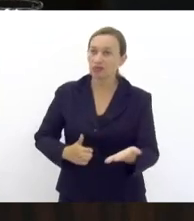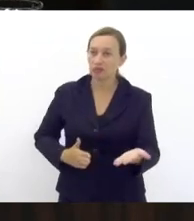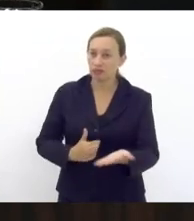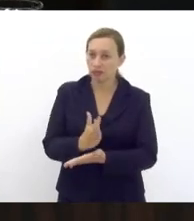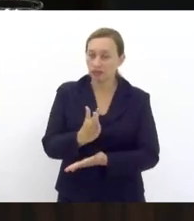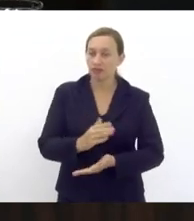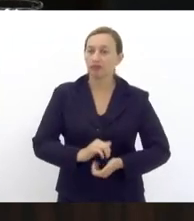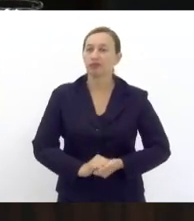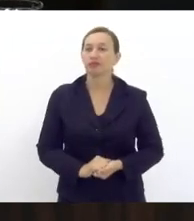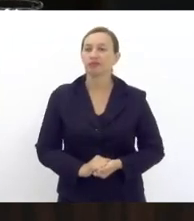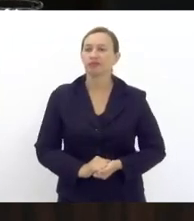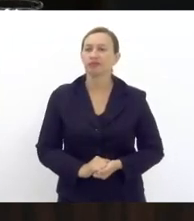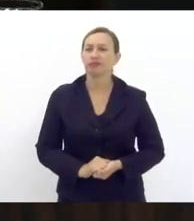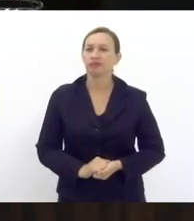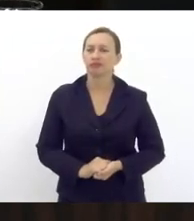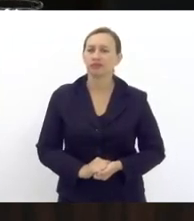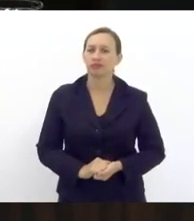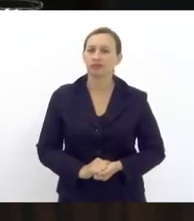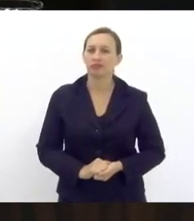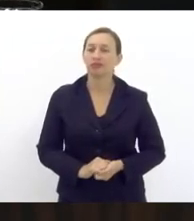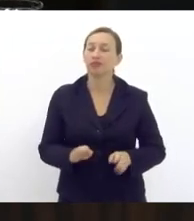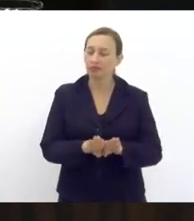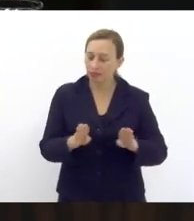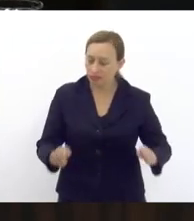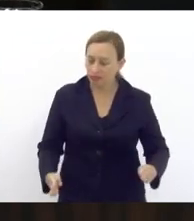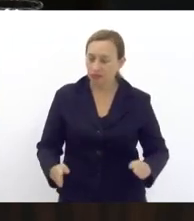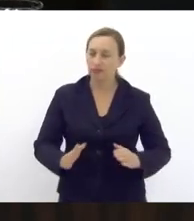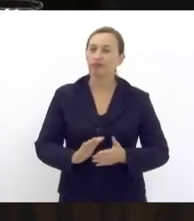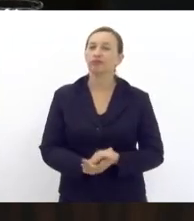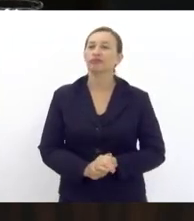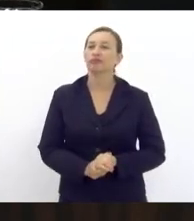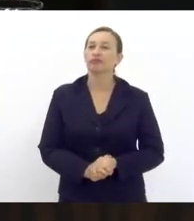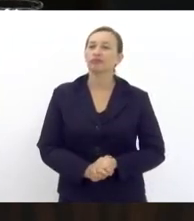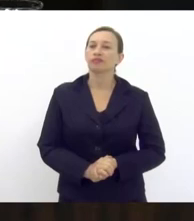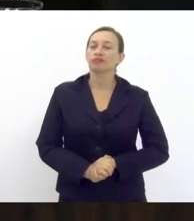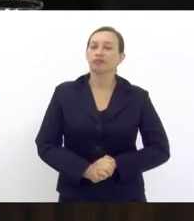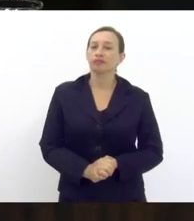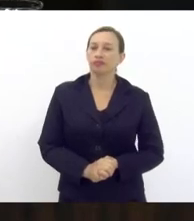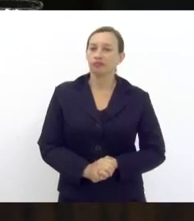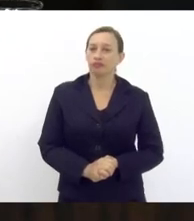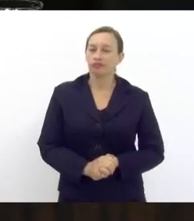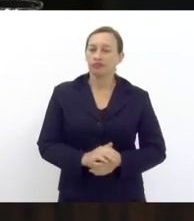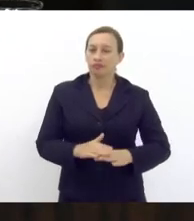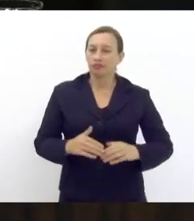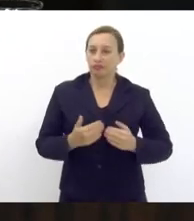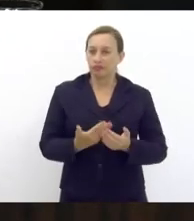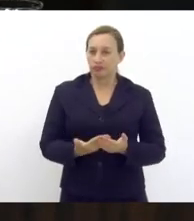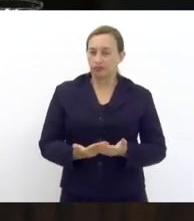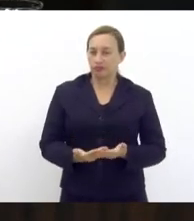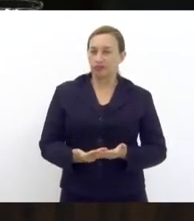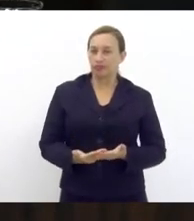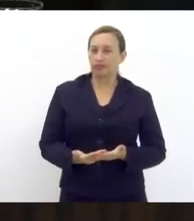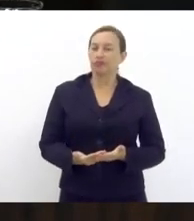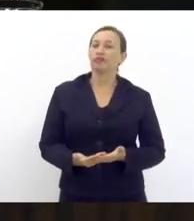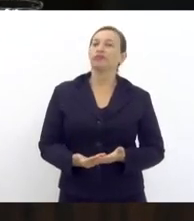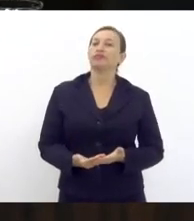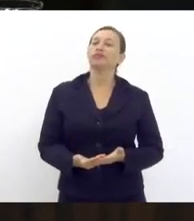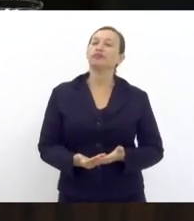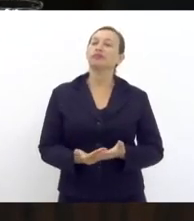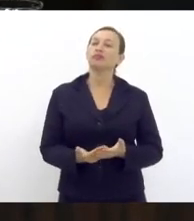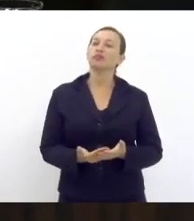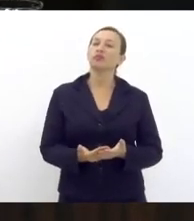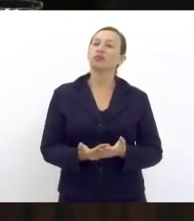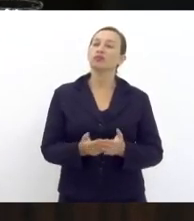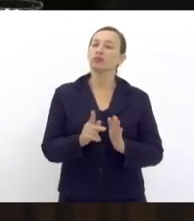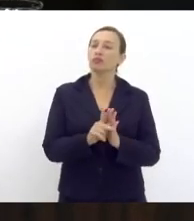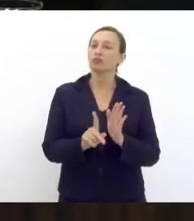estão. Aprovado. Há sobre a mesa o requerimento definido do projeto